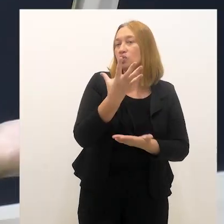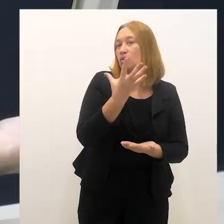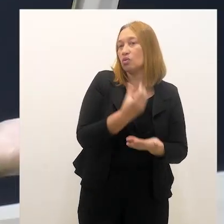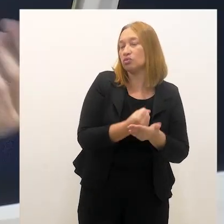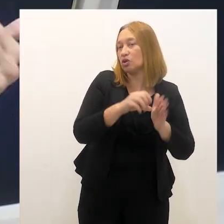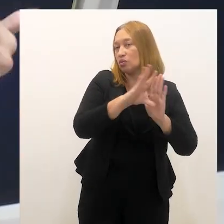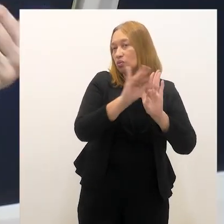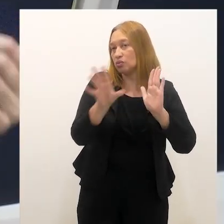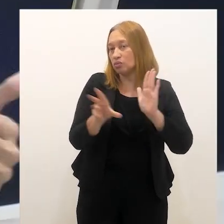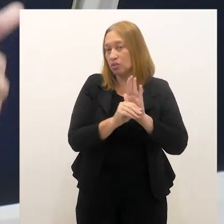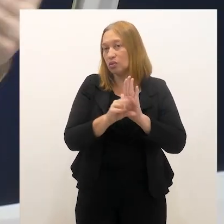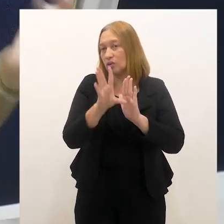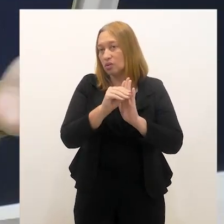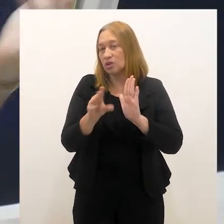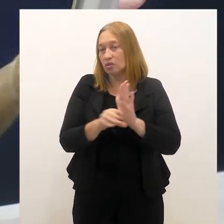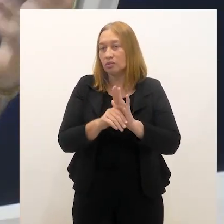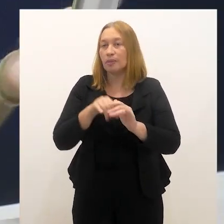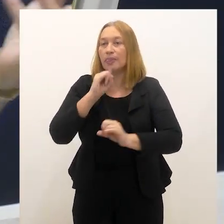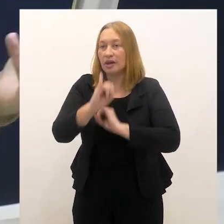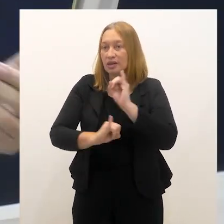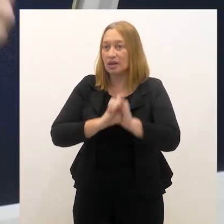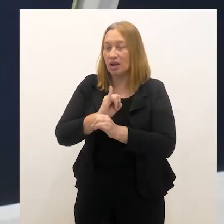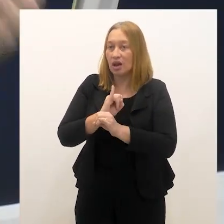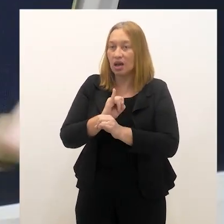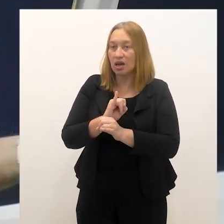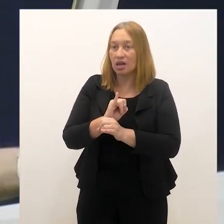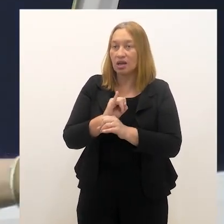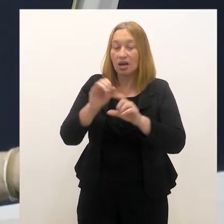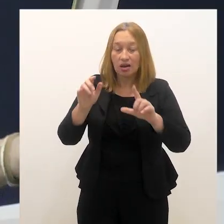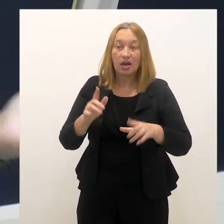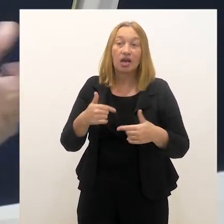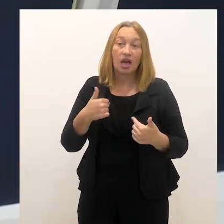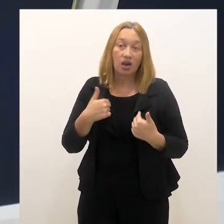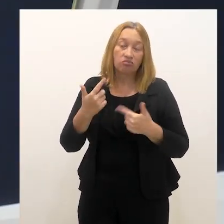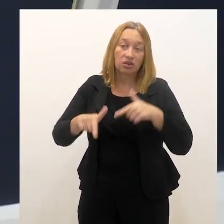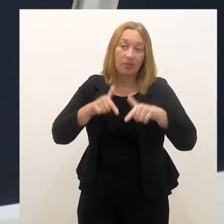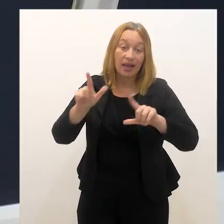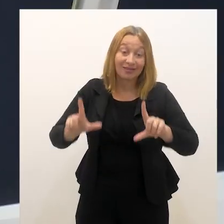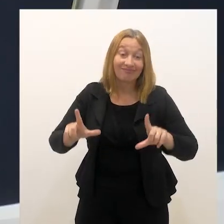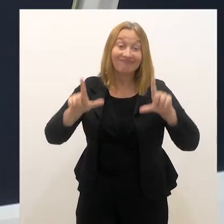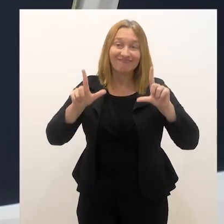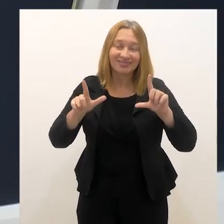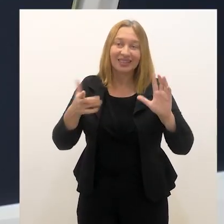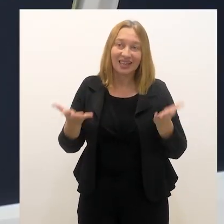pra internet, porque é uma forma de eu, Estar né, na tela. estar na tela.